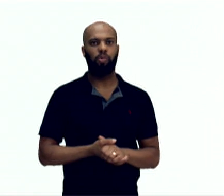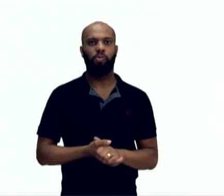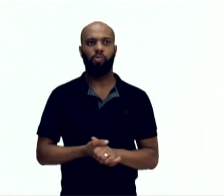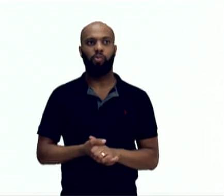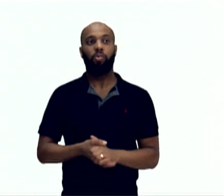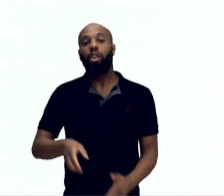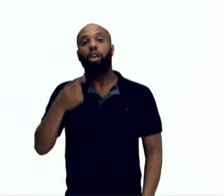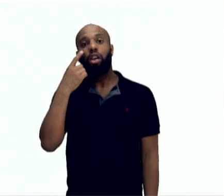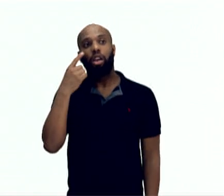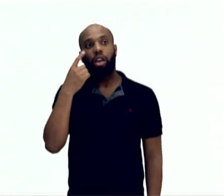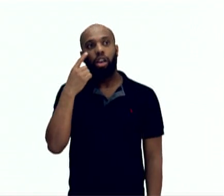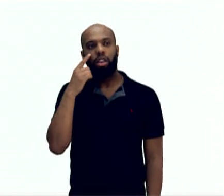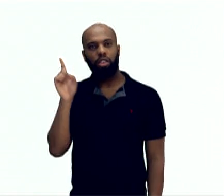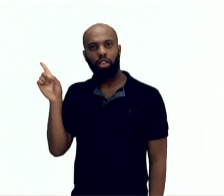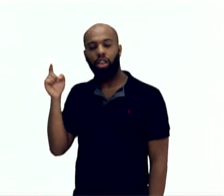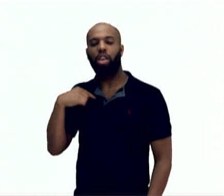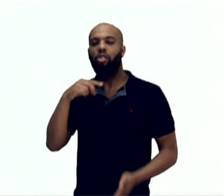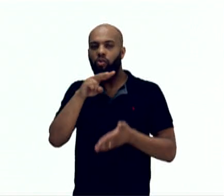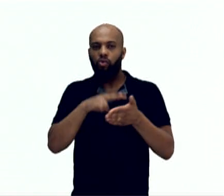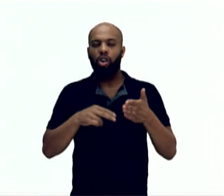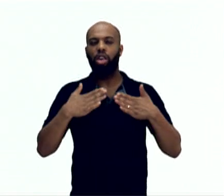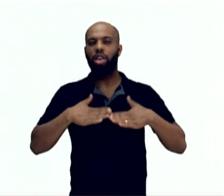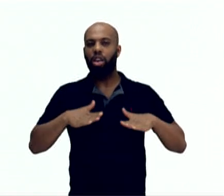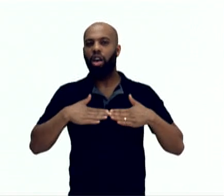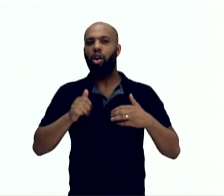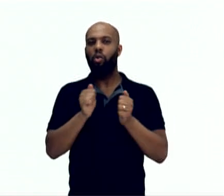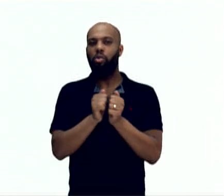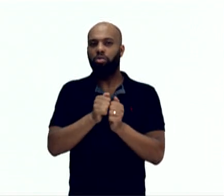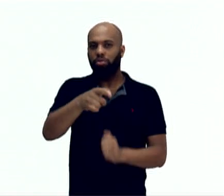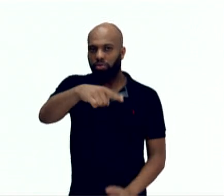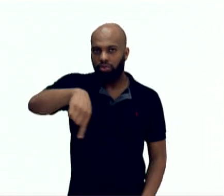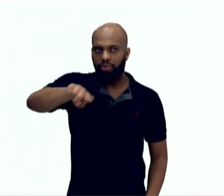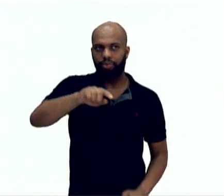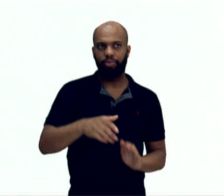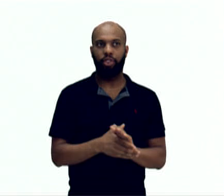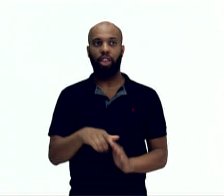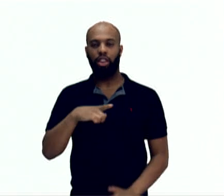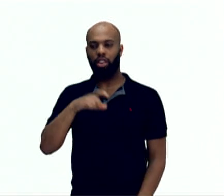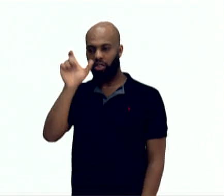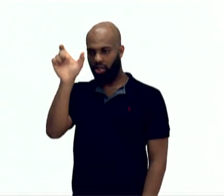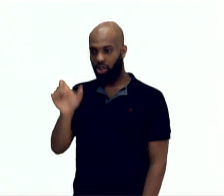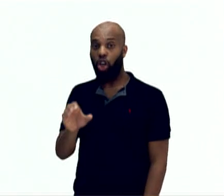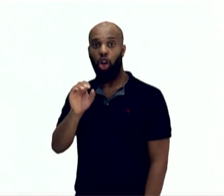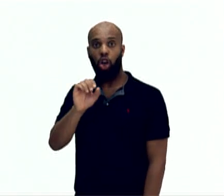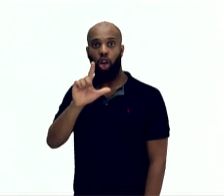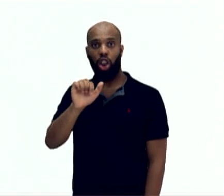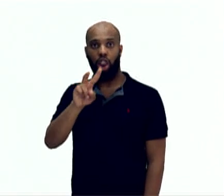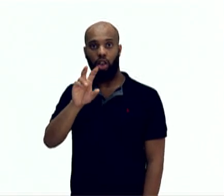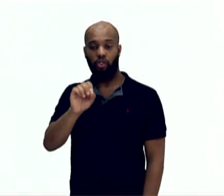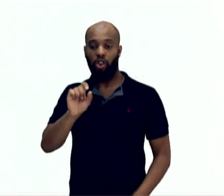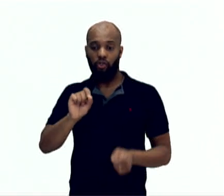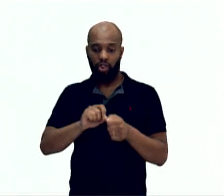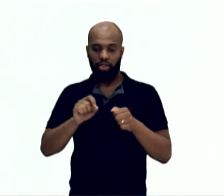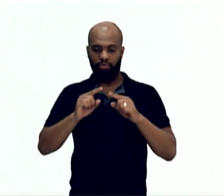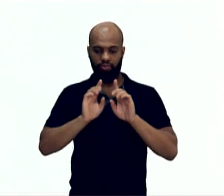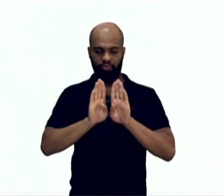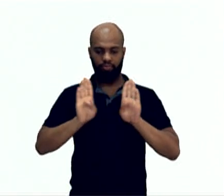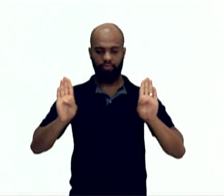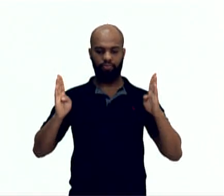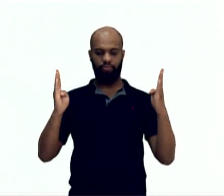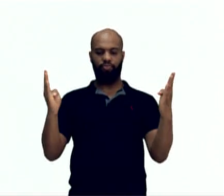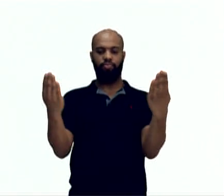E esse aqui? Esse a prof vai ler com calma com vocês, tá bom? Seu Olavo vai precisar cercar um terreno retangular